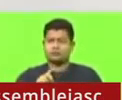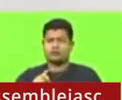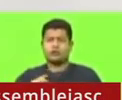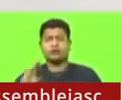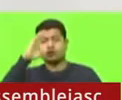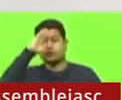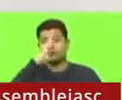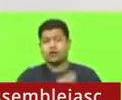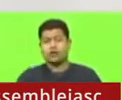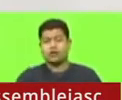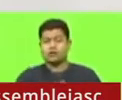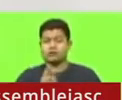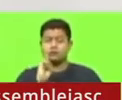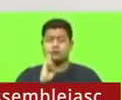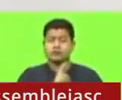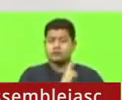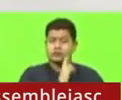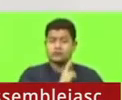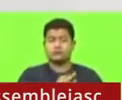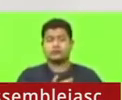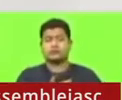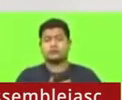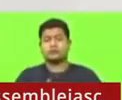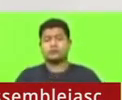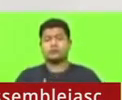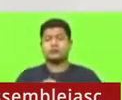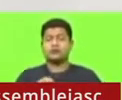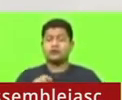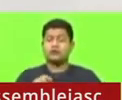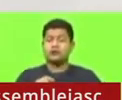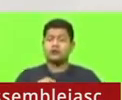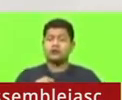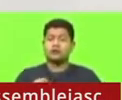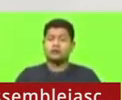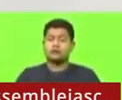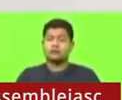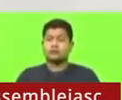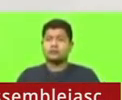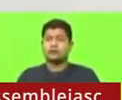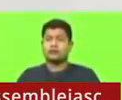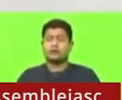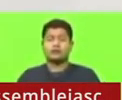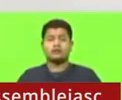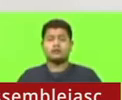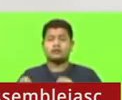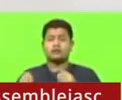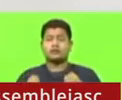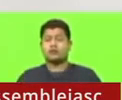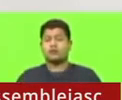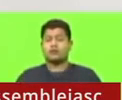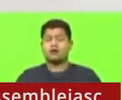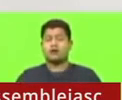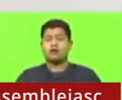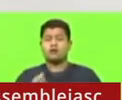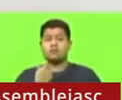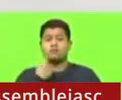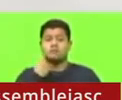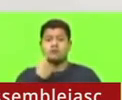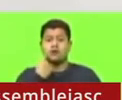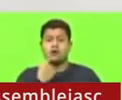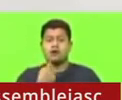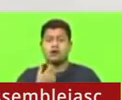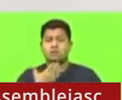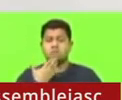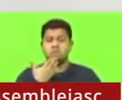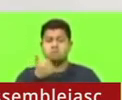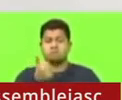restaurante, e que a gente possa cada vez mais oferecer um produto mais fresco